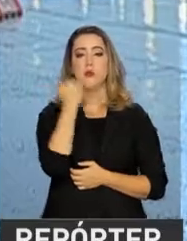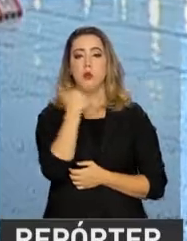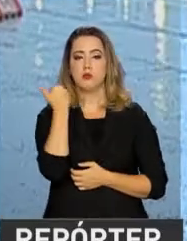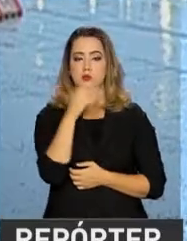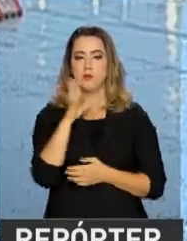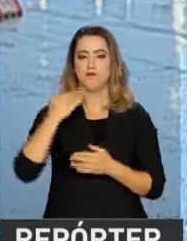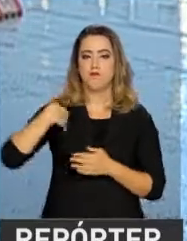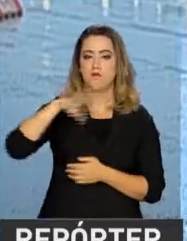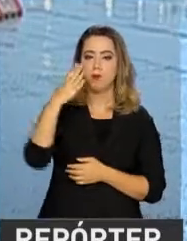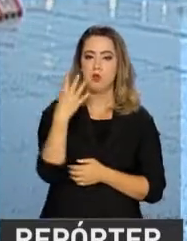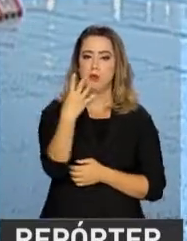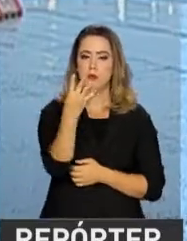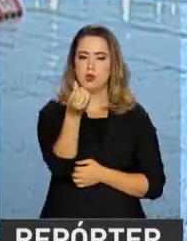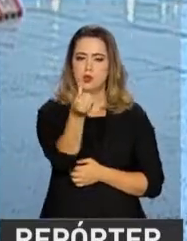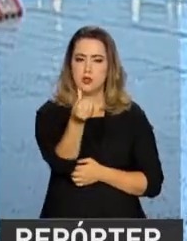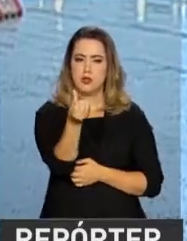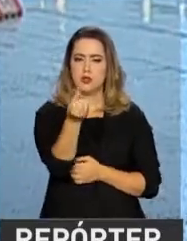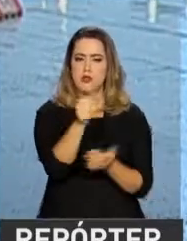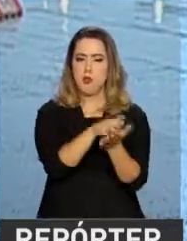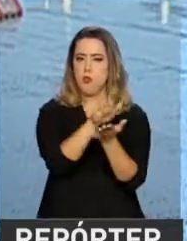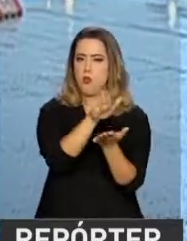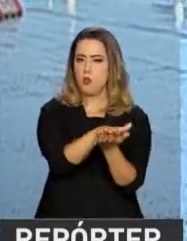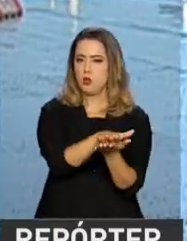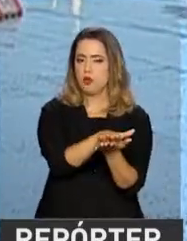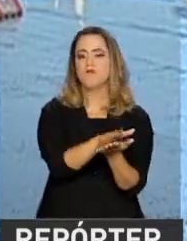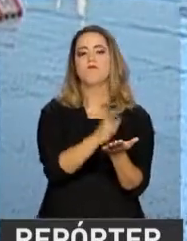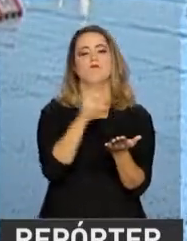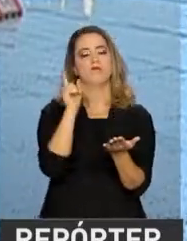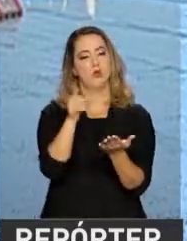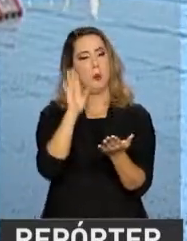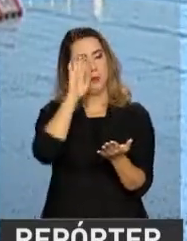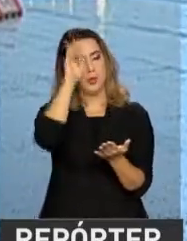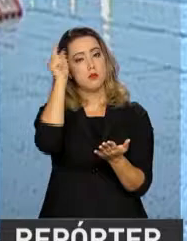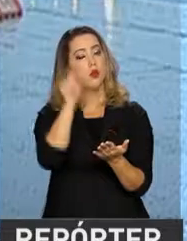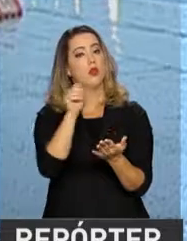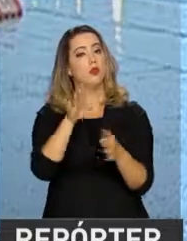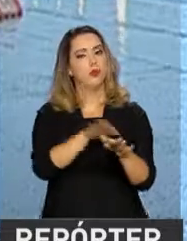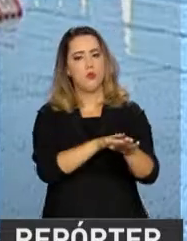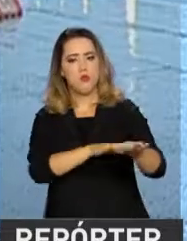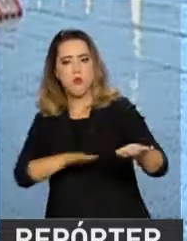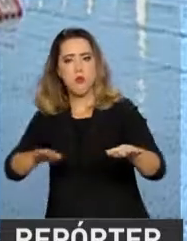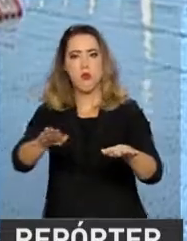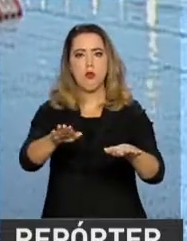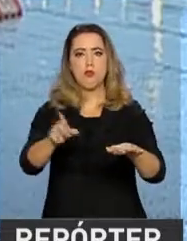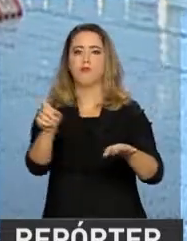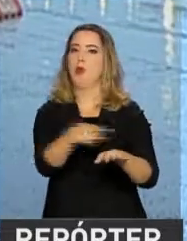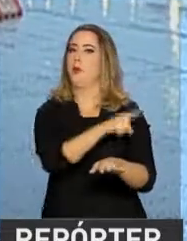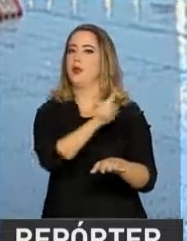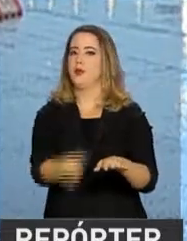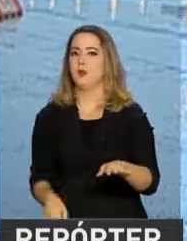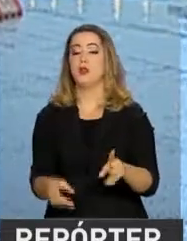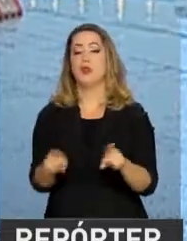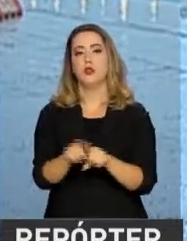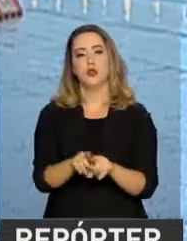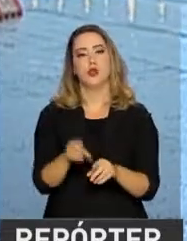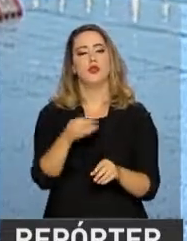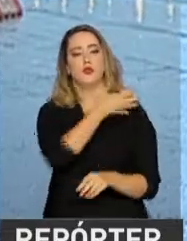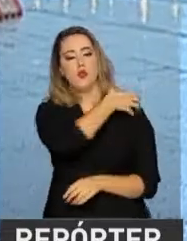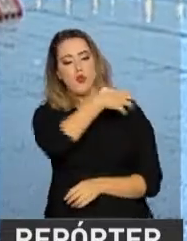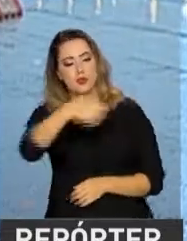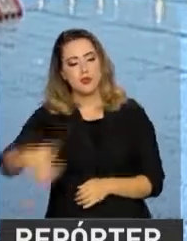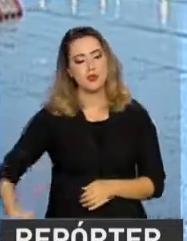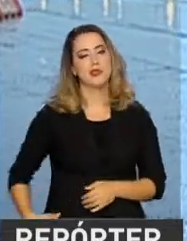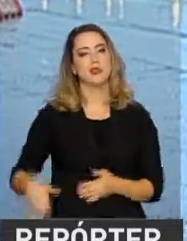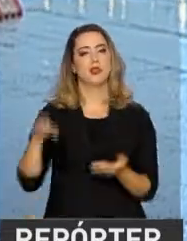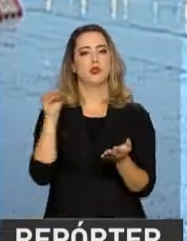46 mil infrações entre as principais estão ultrapassagens proibidas a falta do uso do cinto de segurança